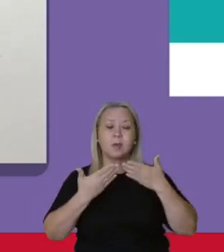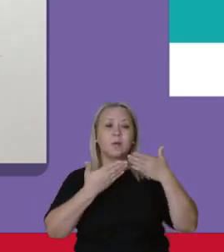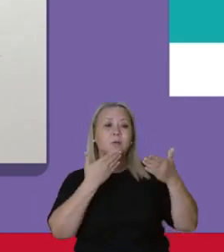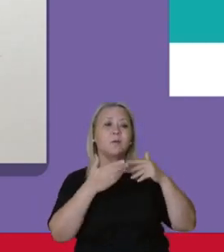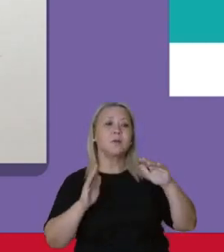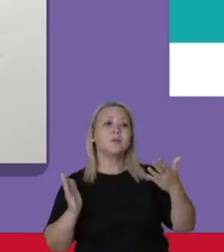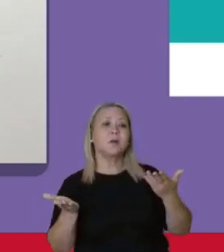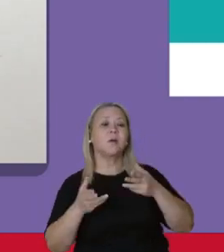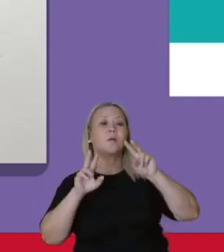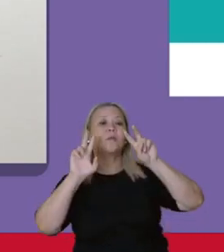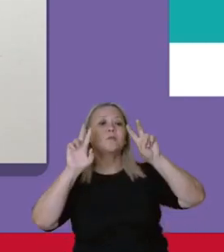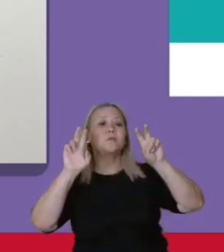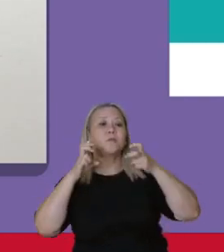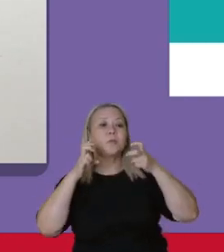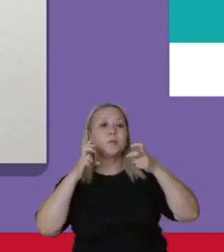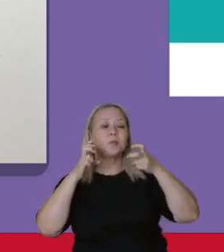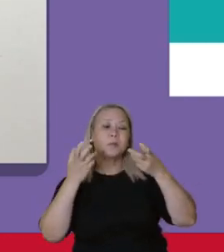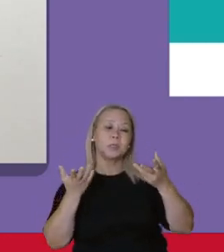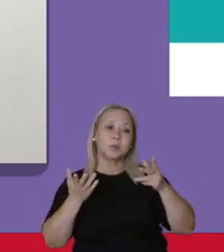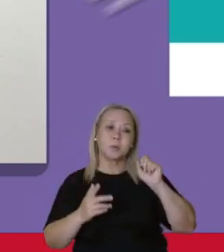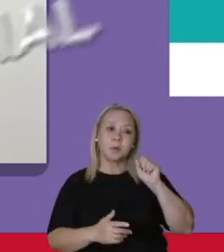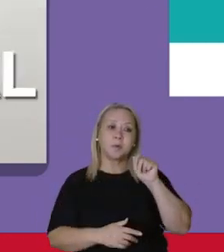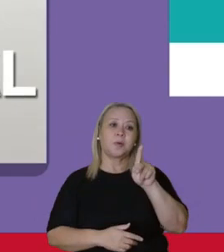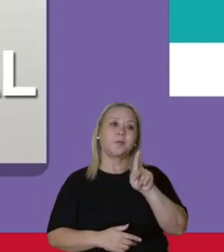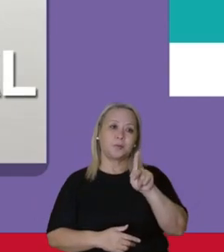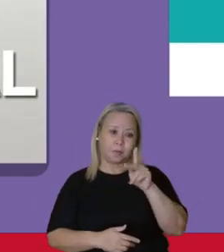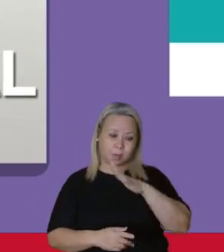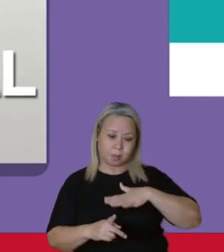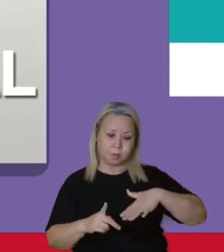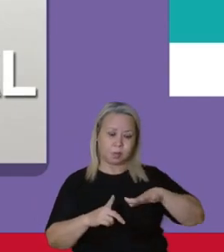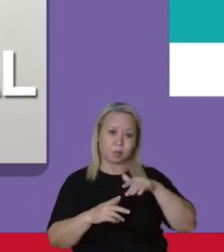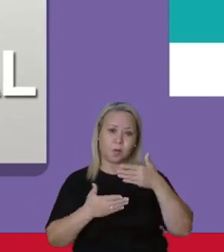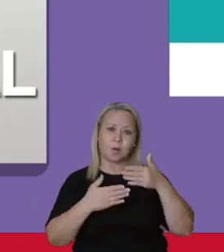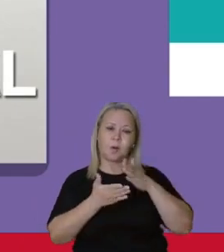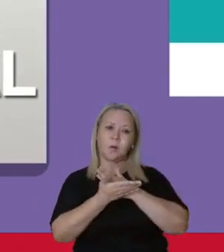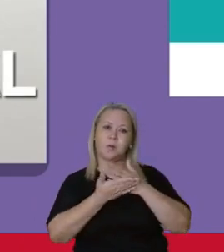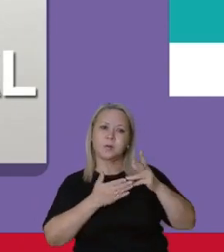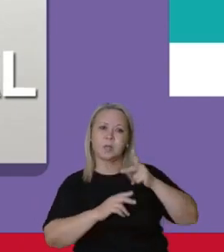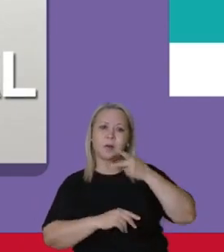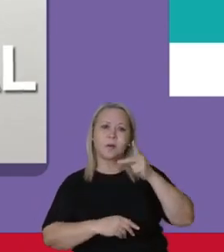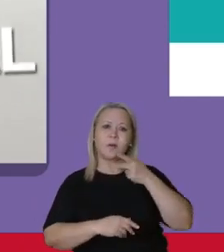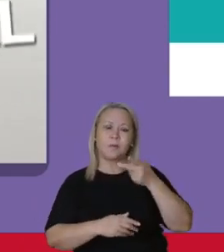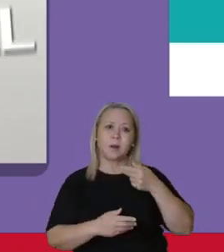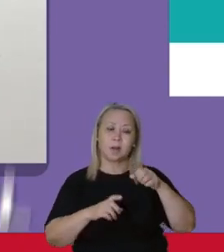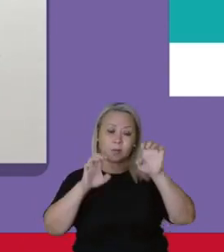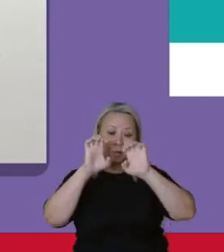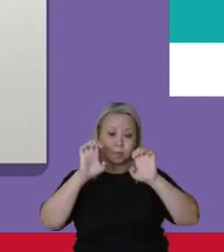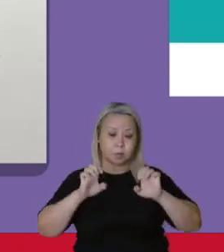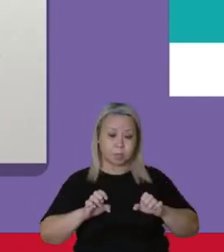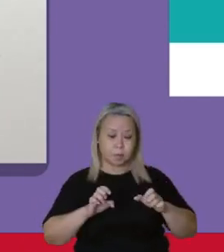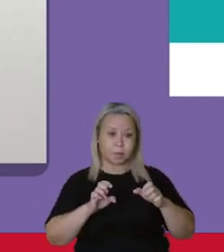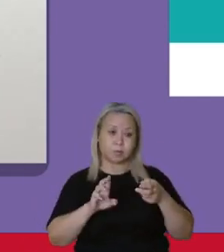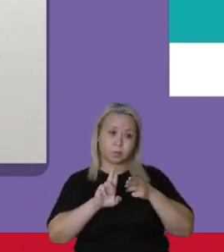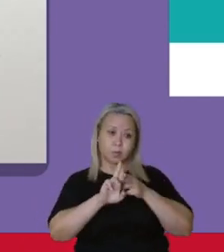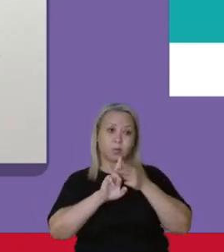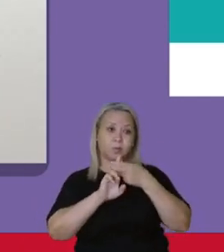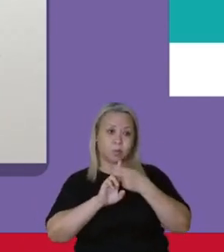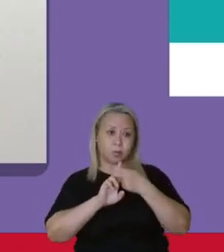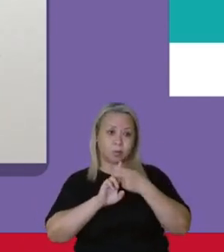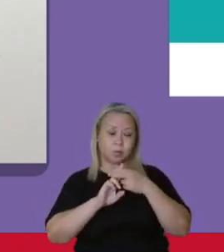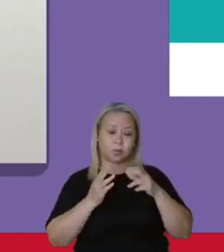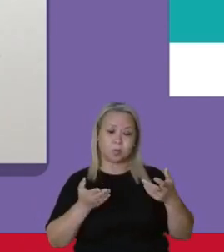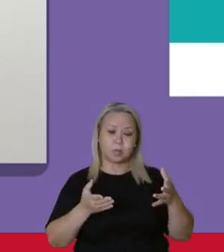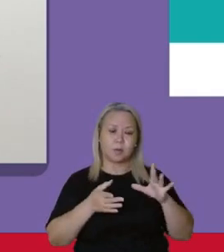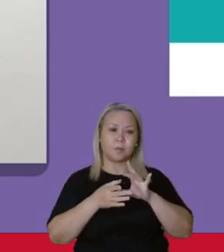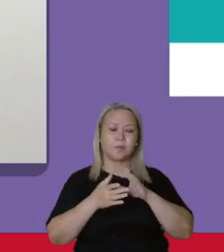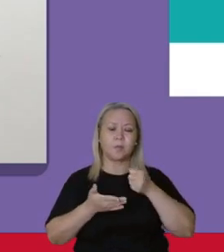vai ser sobre a Previdência Social. Vamos começar a falar um pouco então sobre o sistema de seguridade social. Ele foi